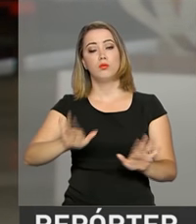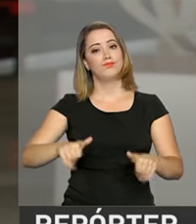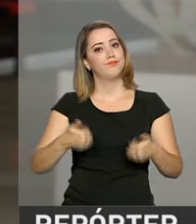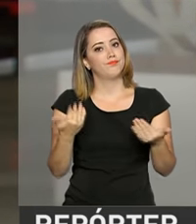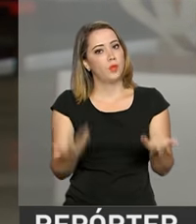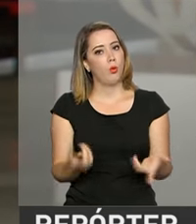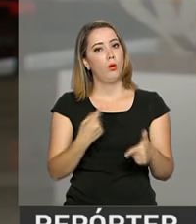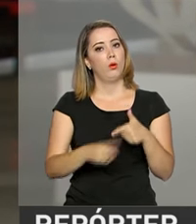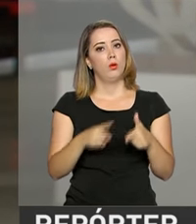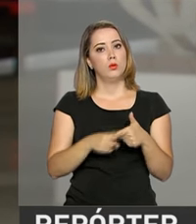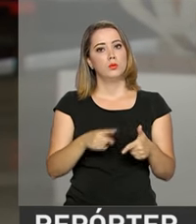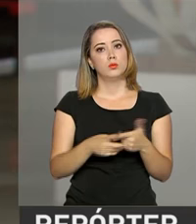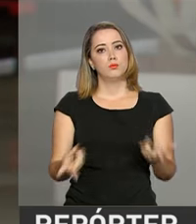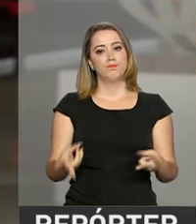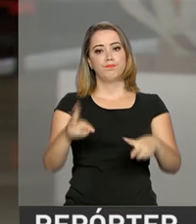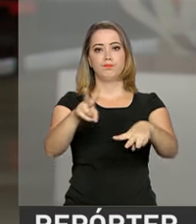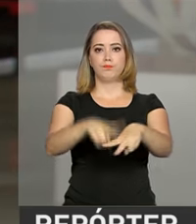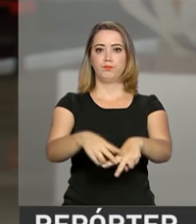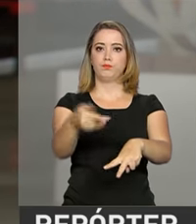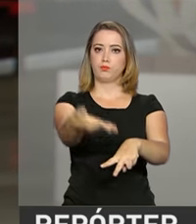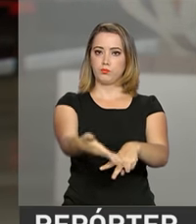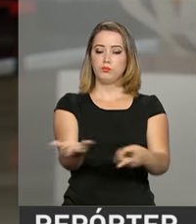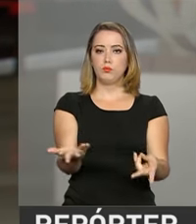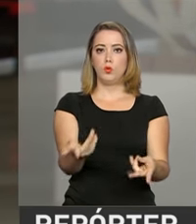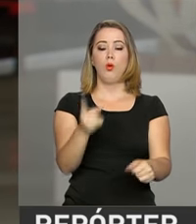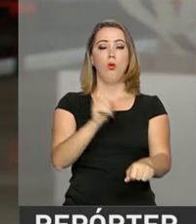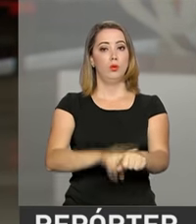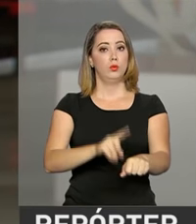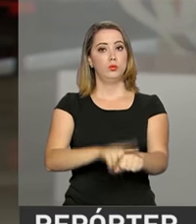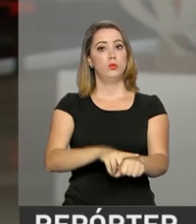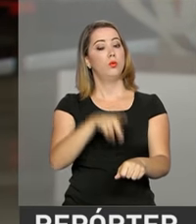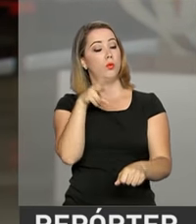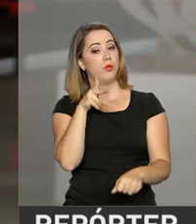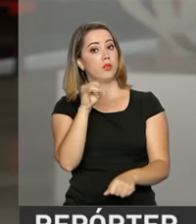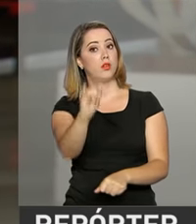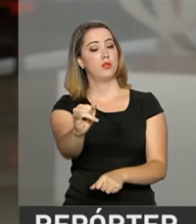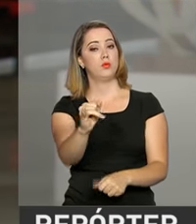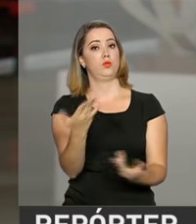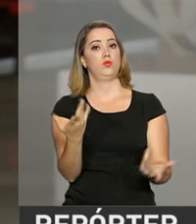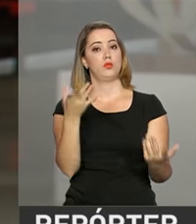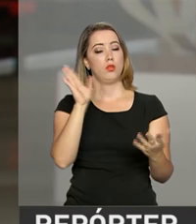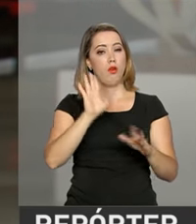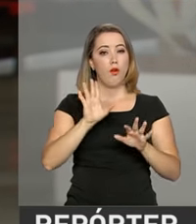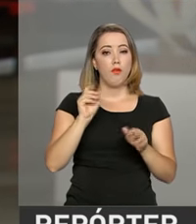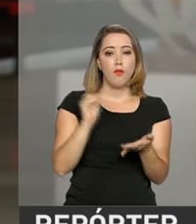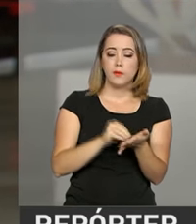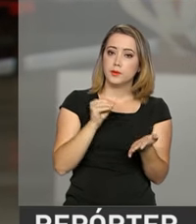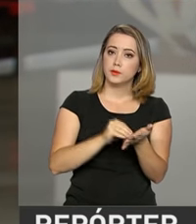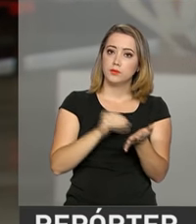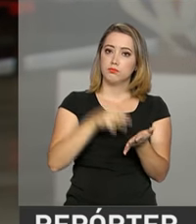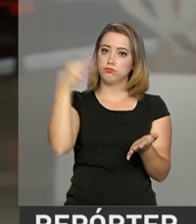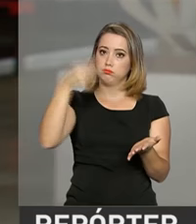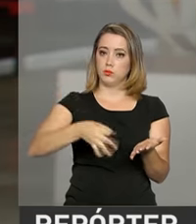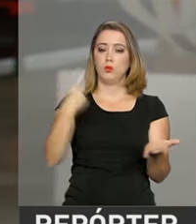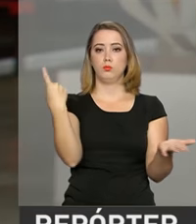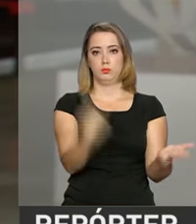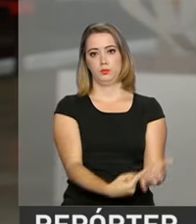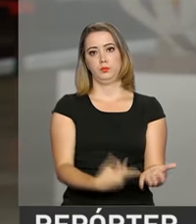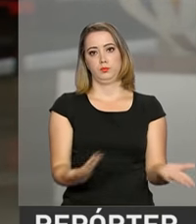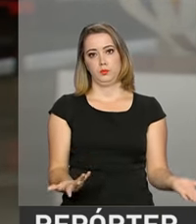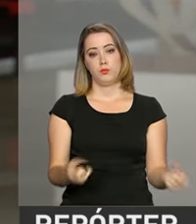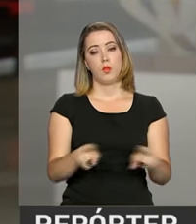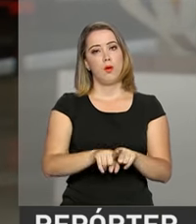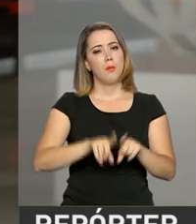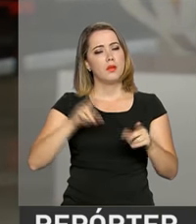real situação do sistema prisional do Estado o horário e o dia da viagem ainda não estão fechados mas deve